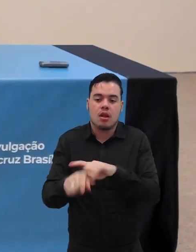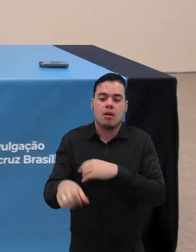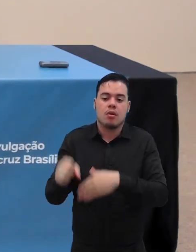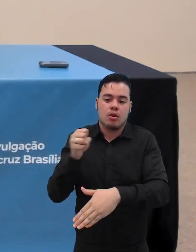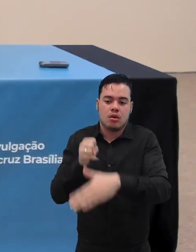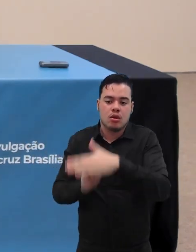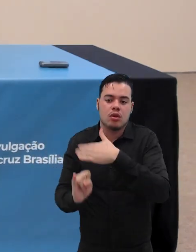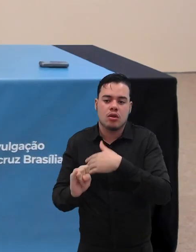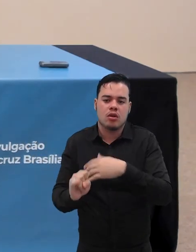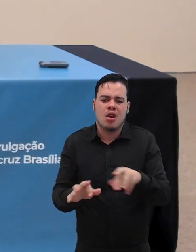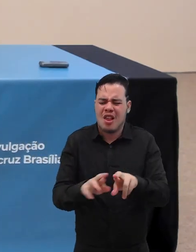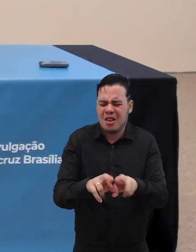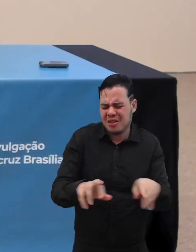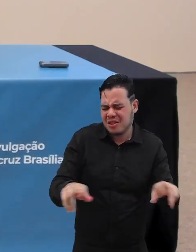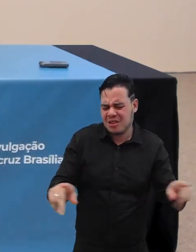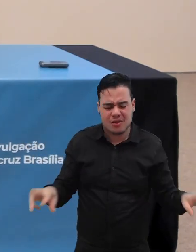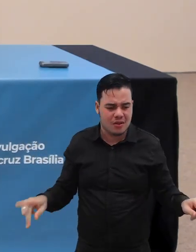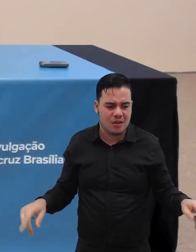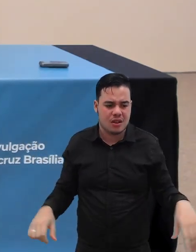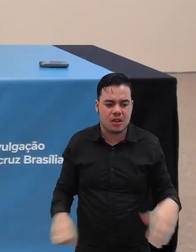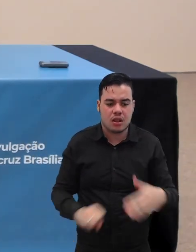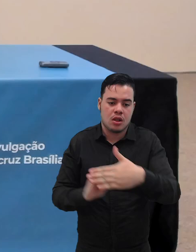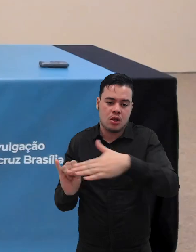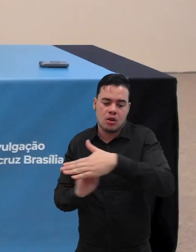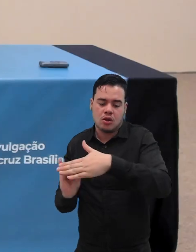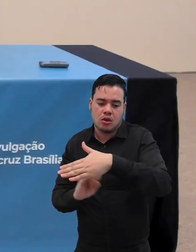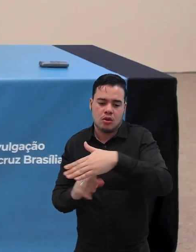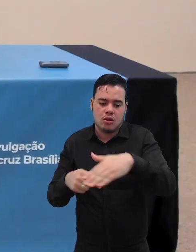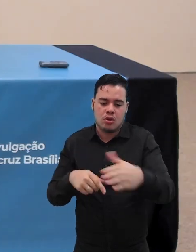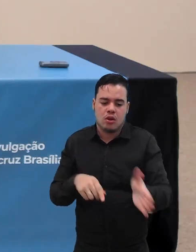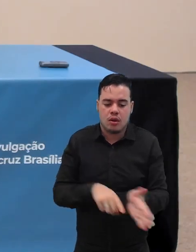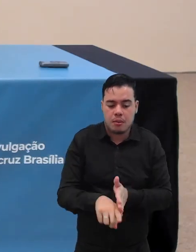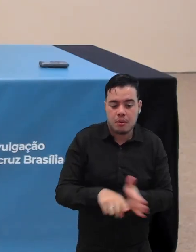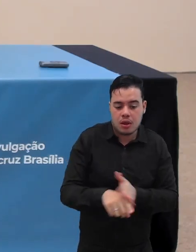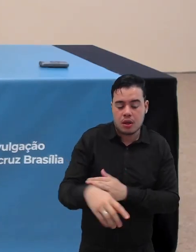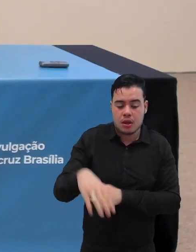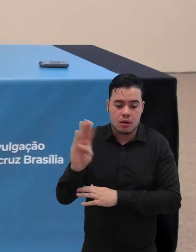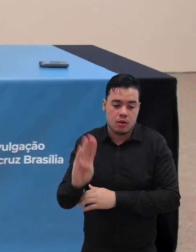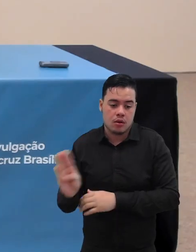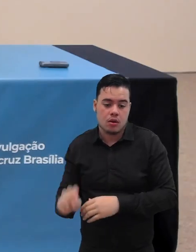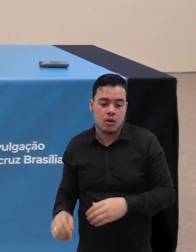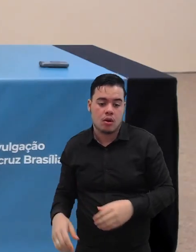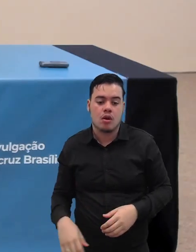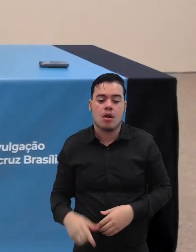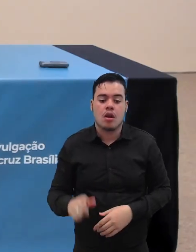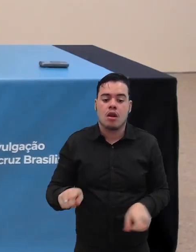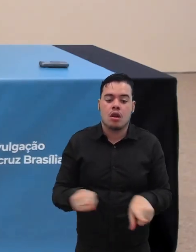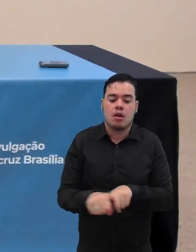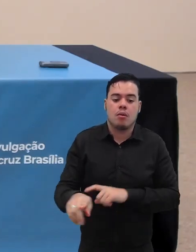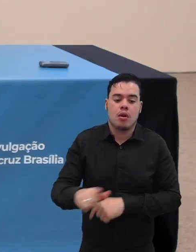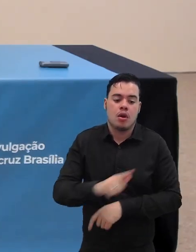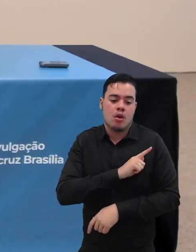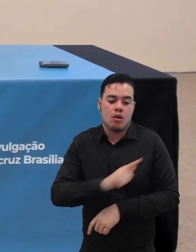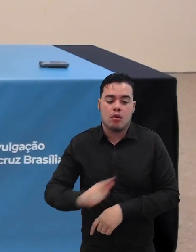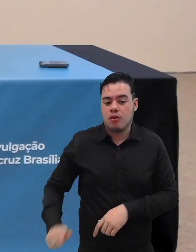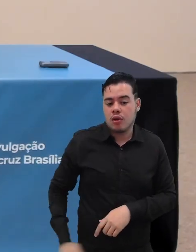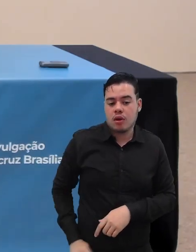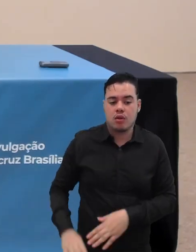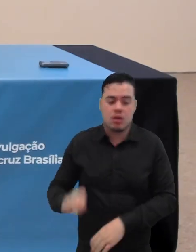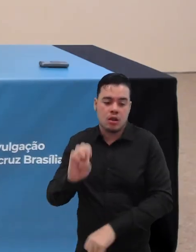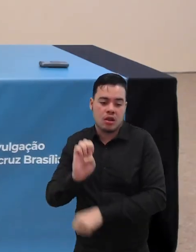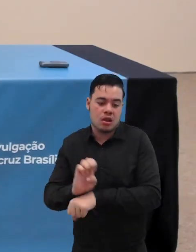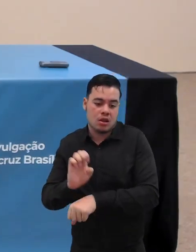diversas instituições de pesquisa no Brasil realizam e também governos estaduais e municipais. Então, o Pop Ciência